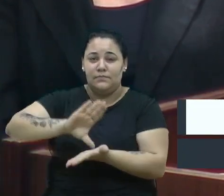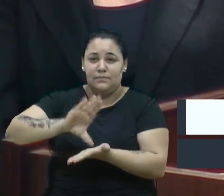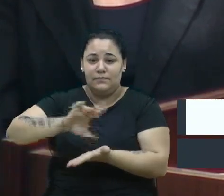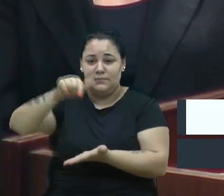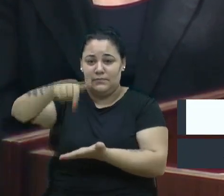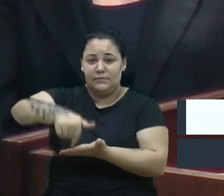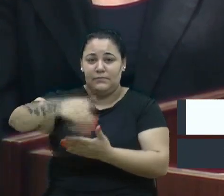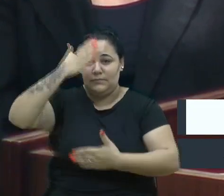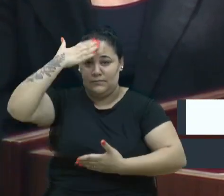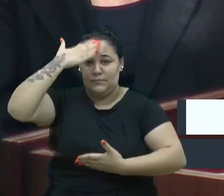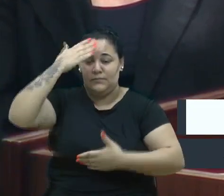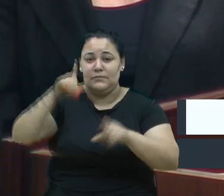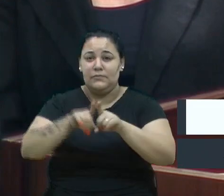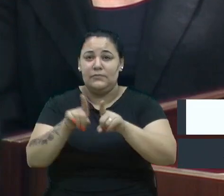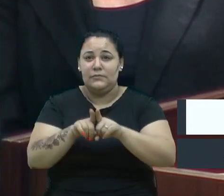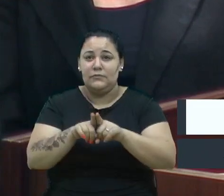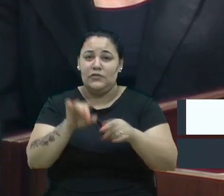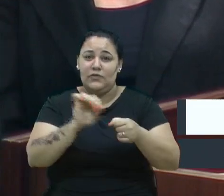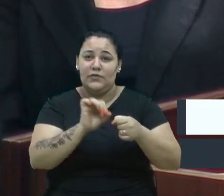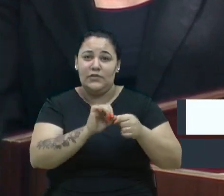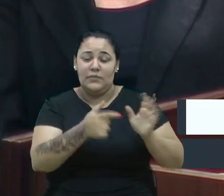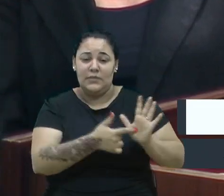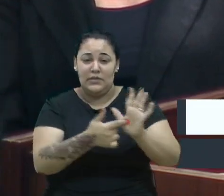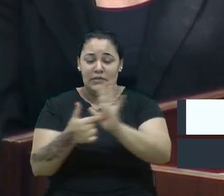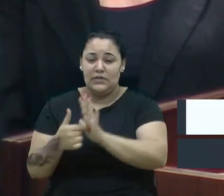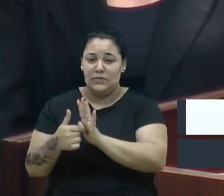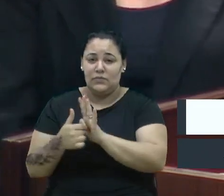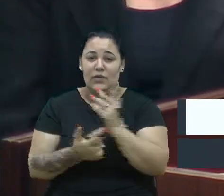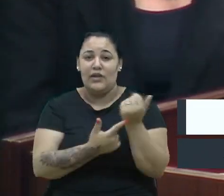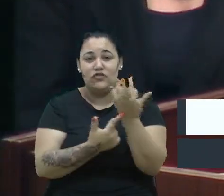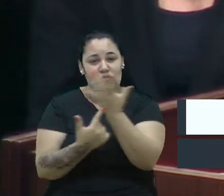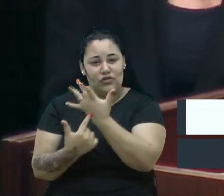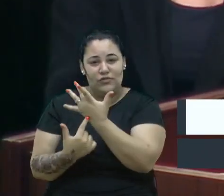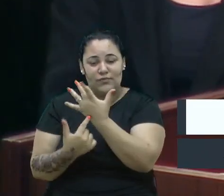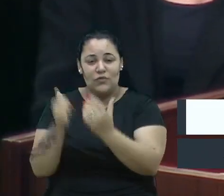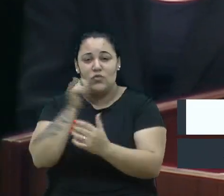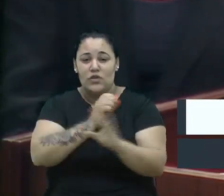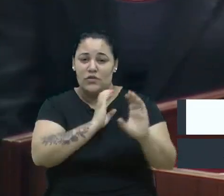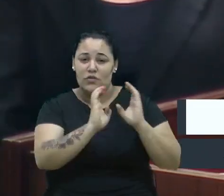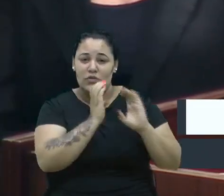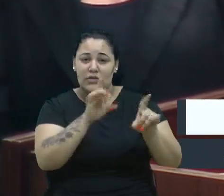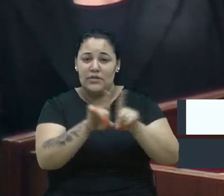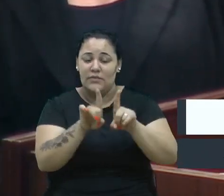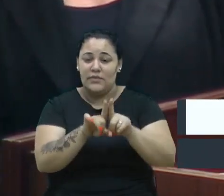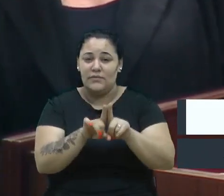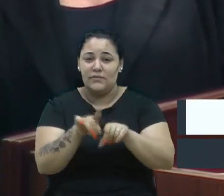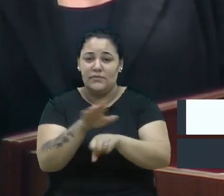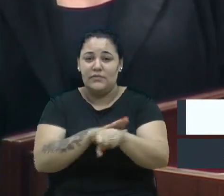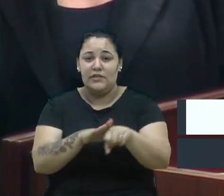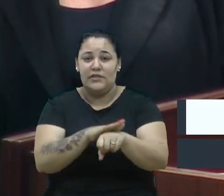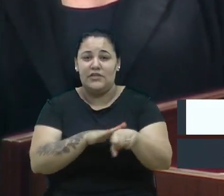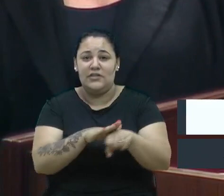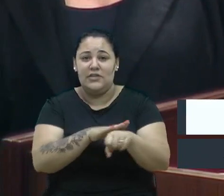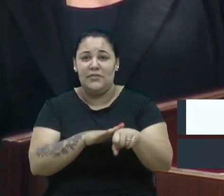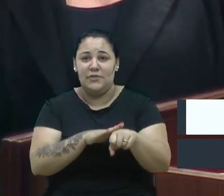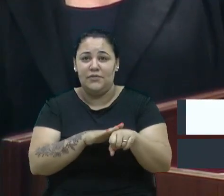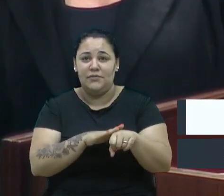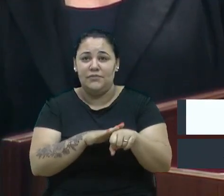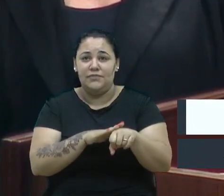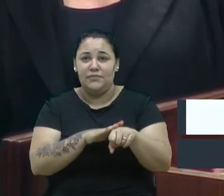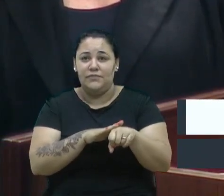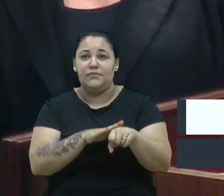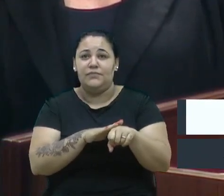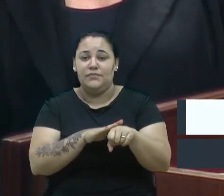uma apresentação artística de mulheres cantoras, e também vamos conversar um pouquinho mais sobre isso, sobre a importância de